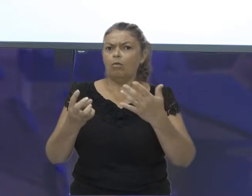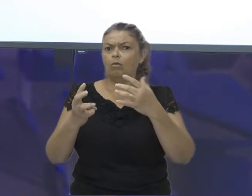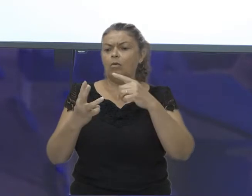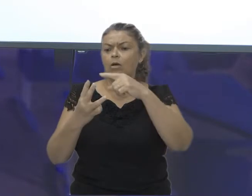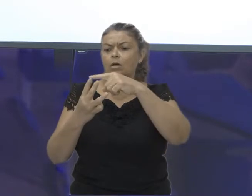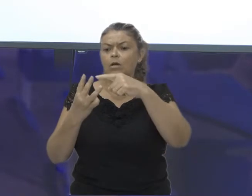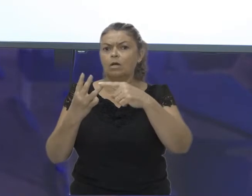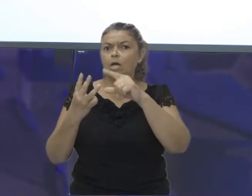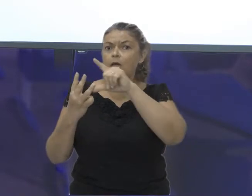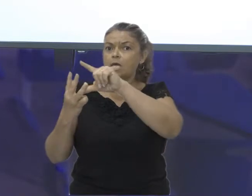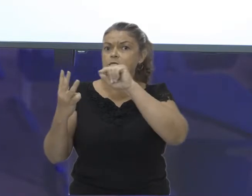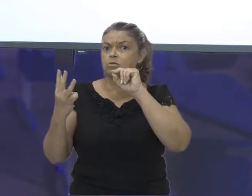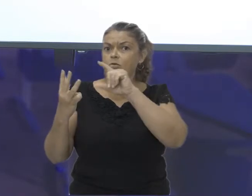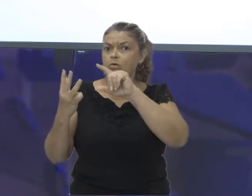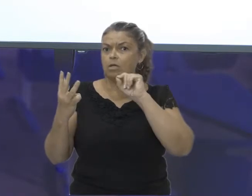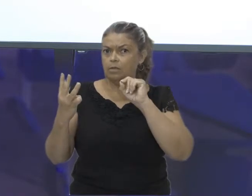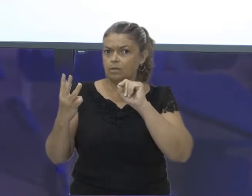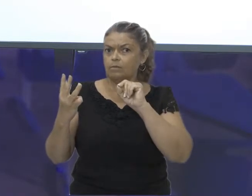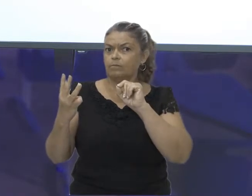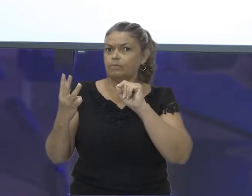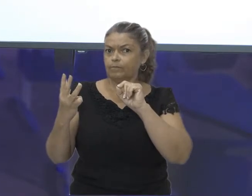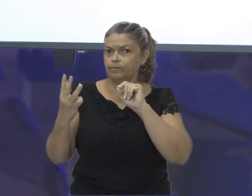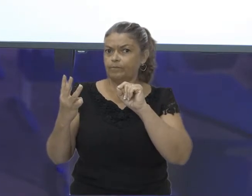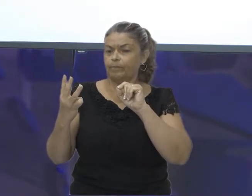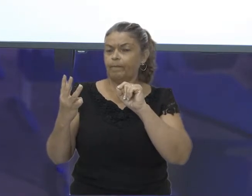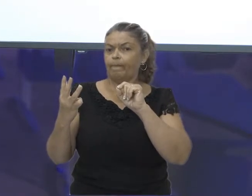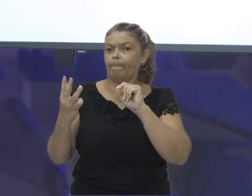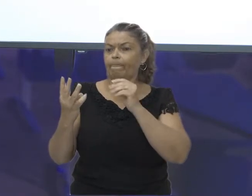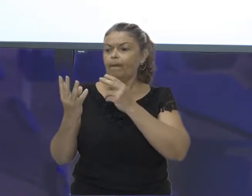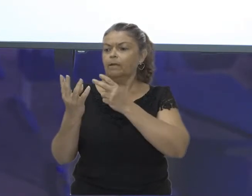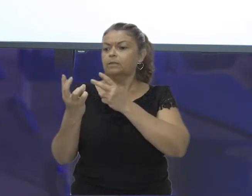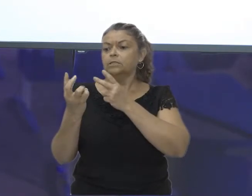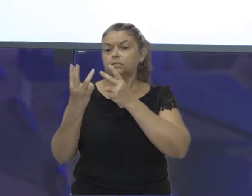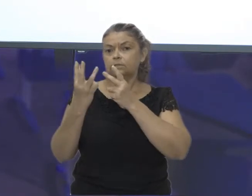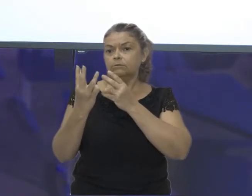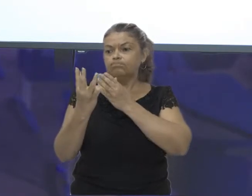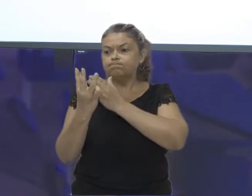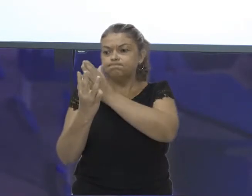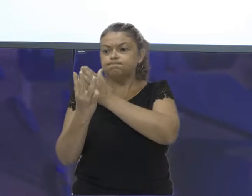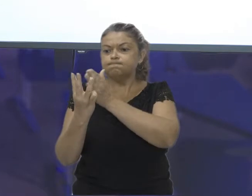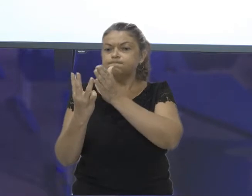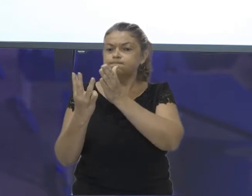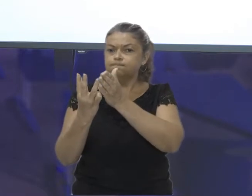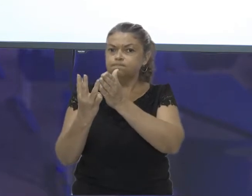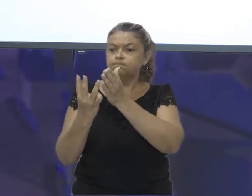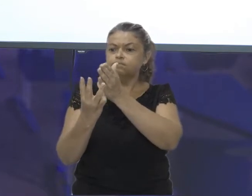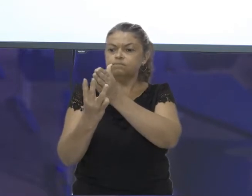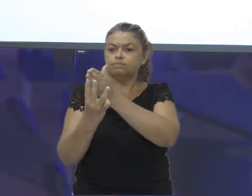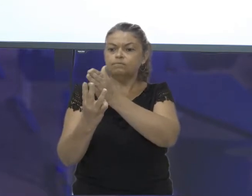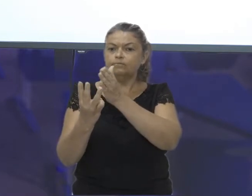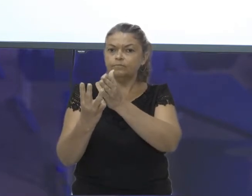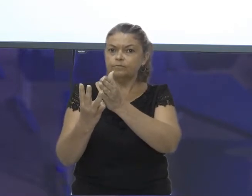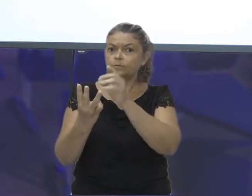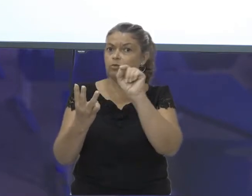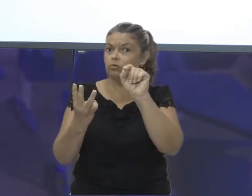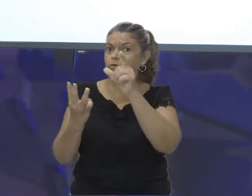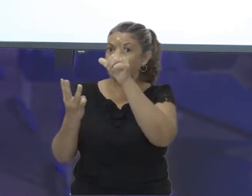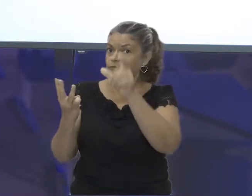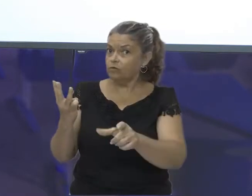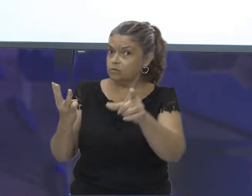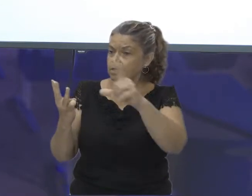desses 3 espaços, tá certo? E a partir deles, ou melhor, do que você